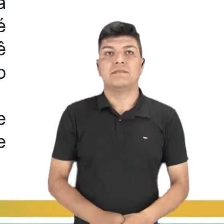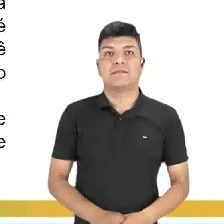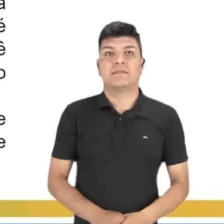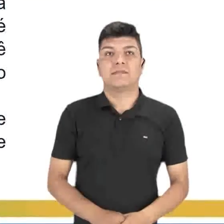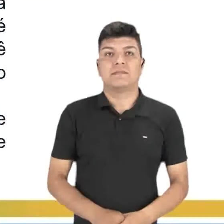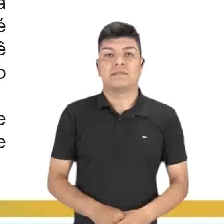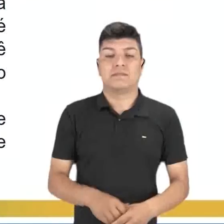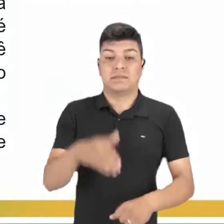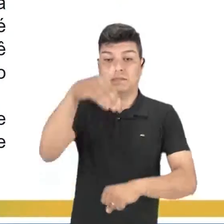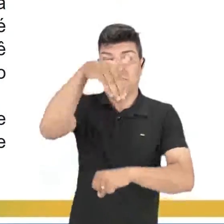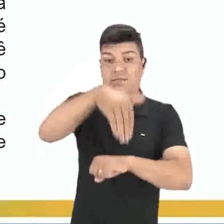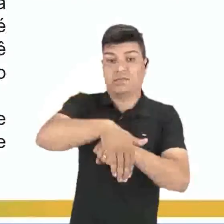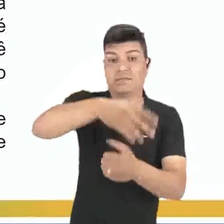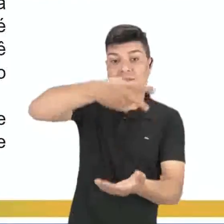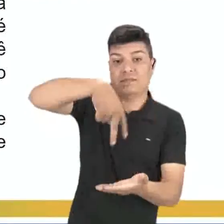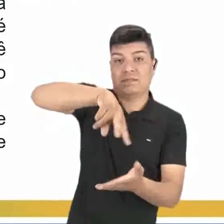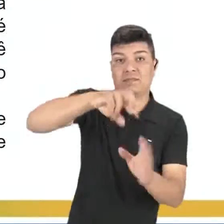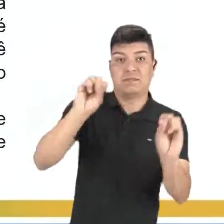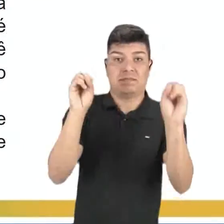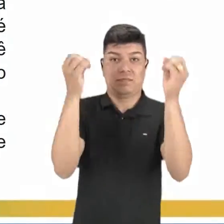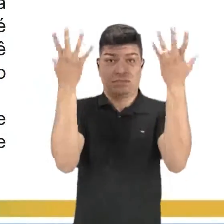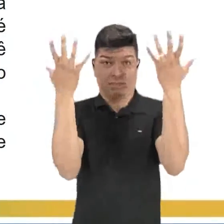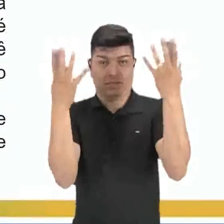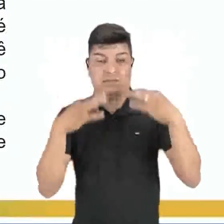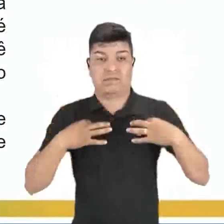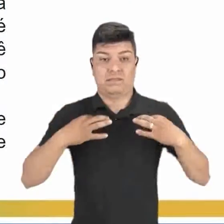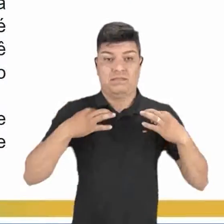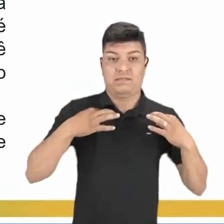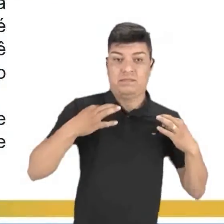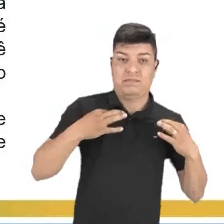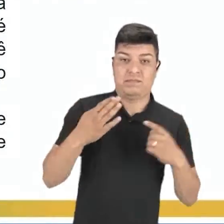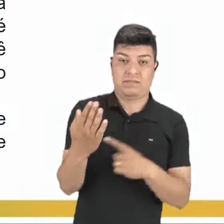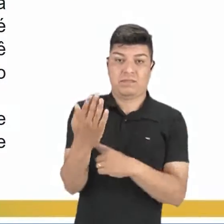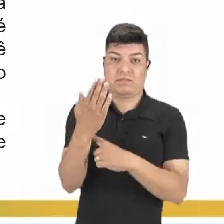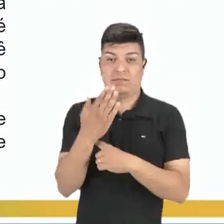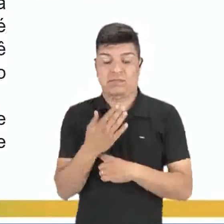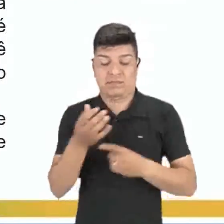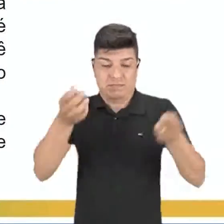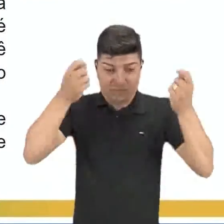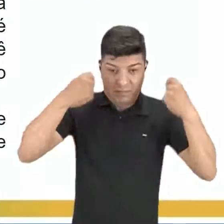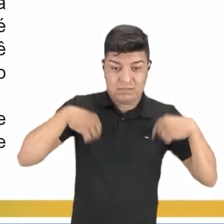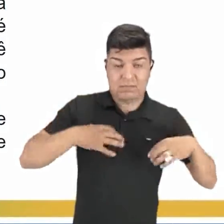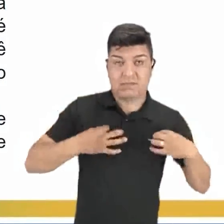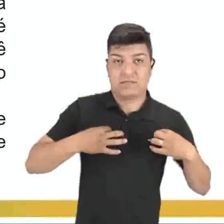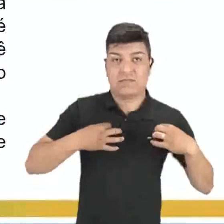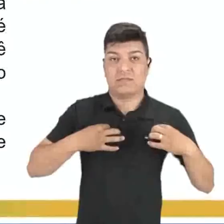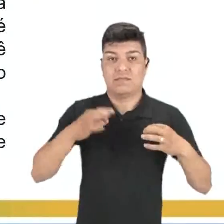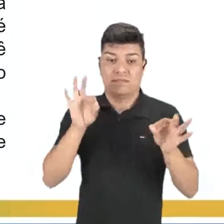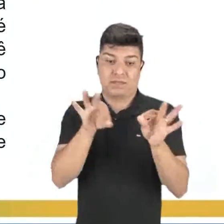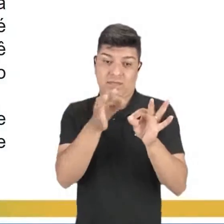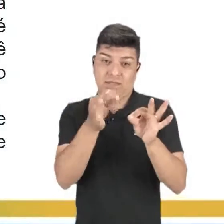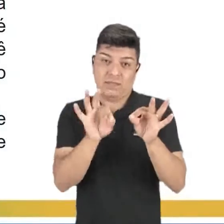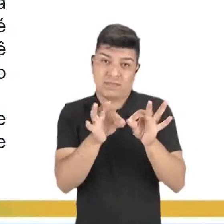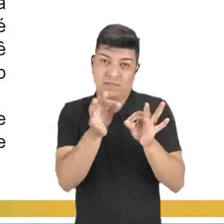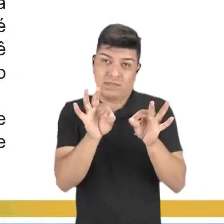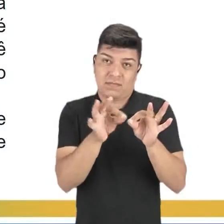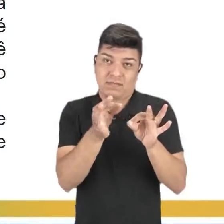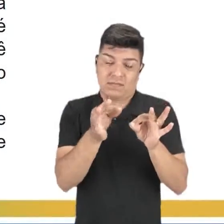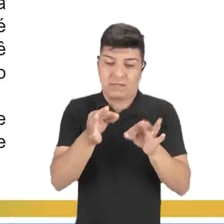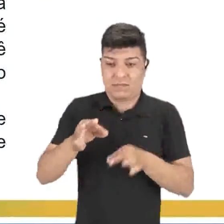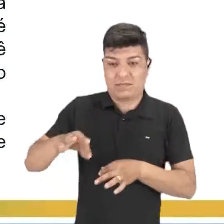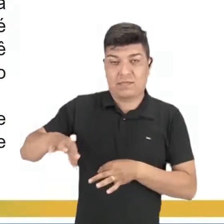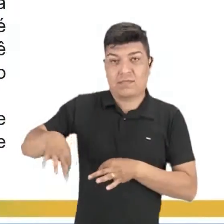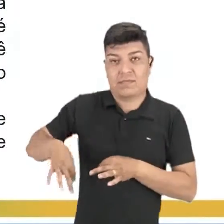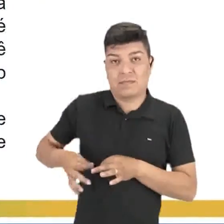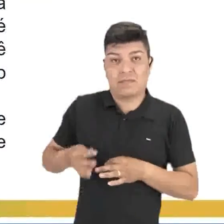Veio a noite do baile, a baronesa vestiu-se, a costureira que a ajudou a vestir-se levava a agulha espetada no